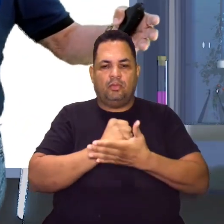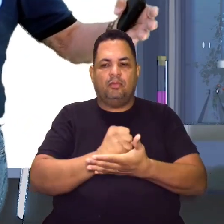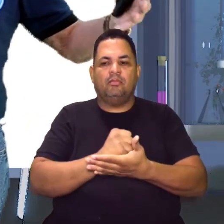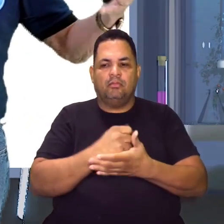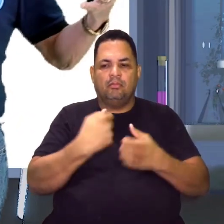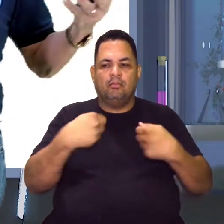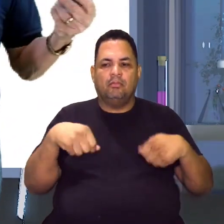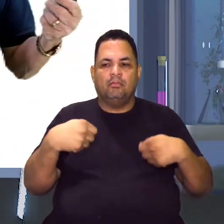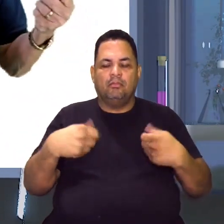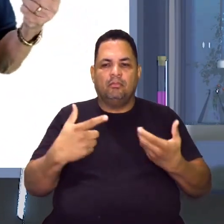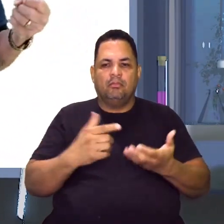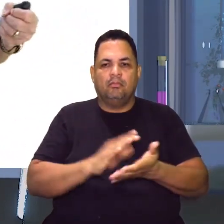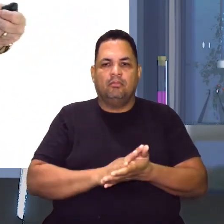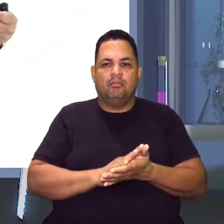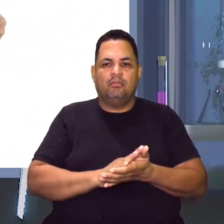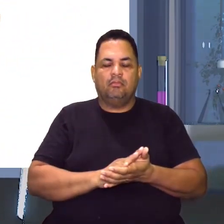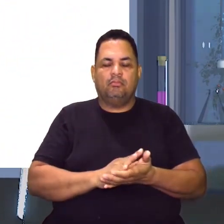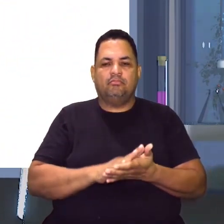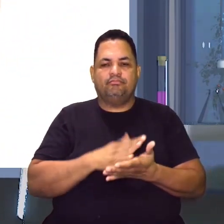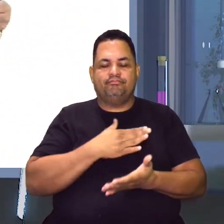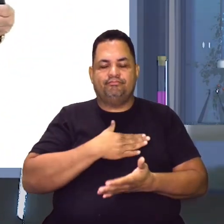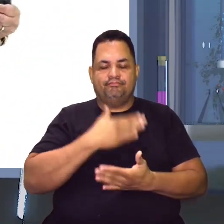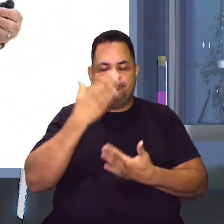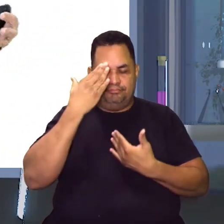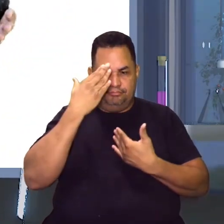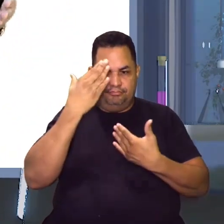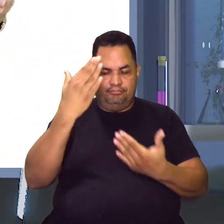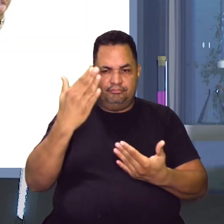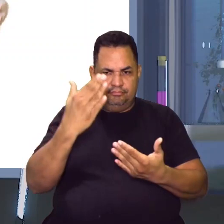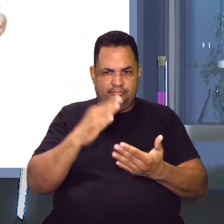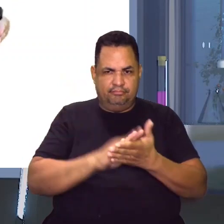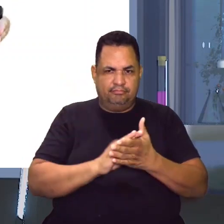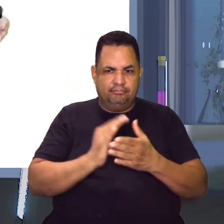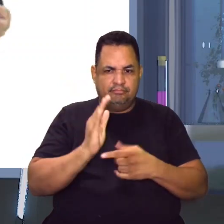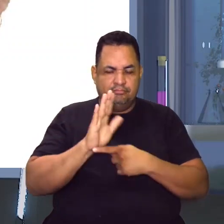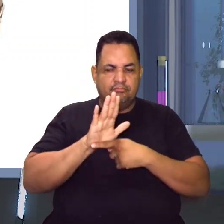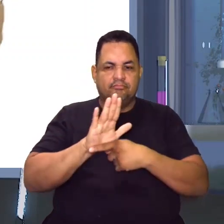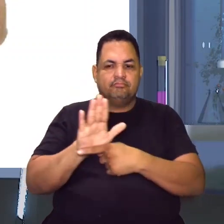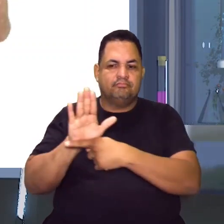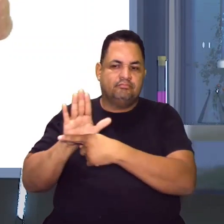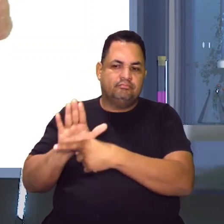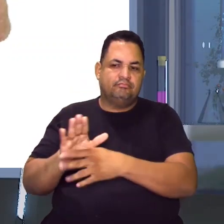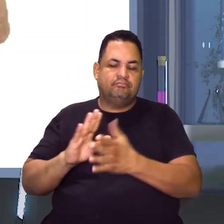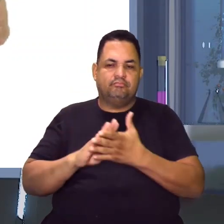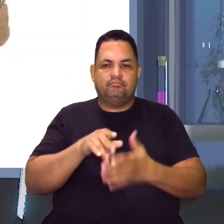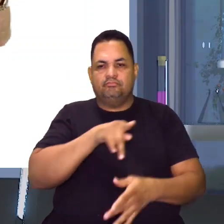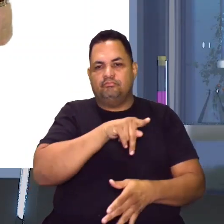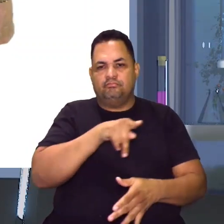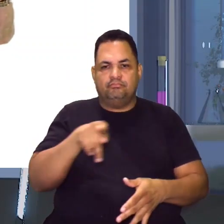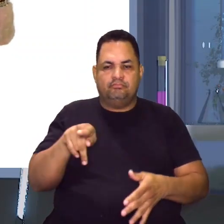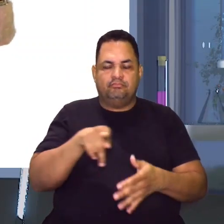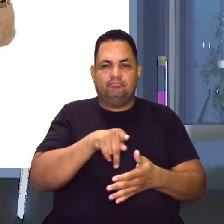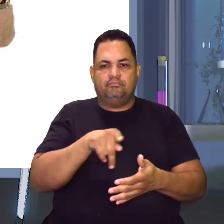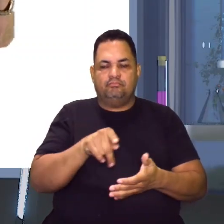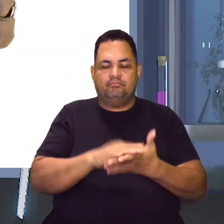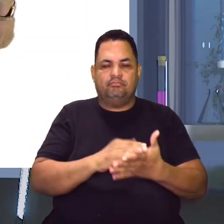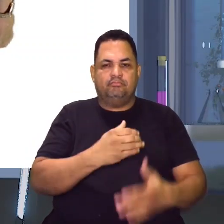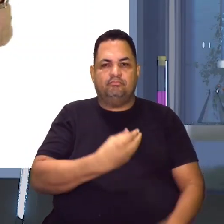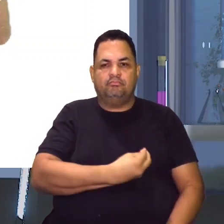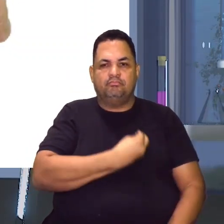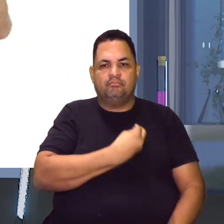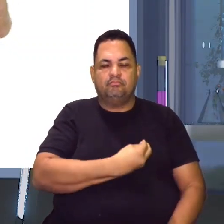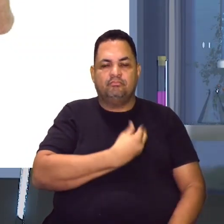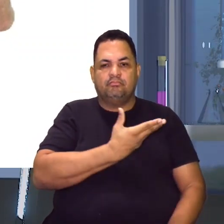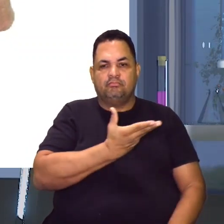necessária, né? Por isso aqui o meu apreço, a gratidão pela colaboração dos professores